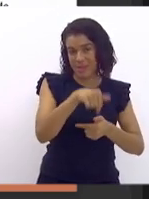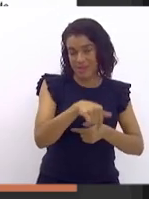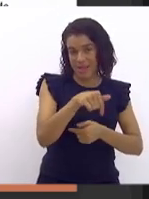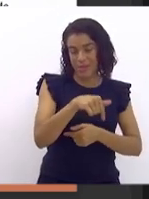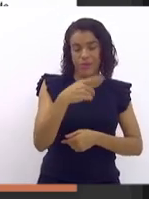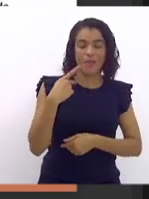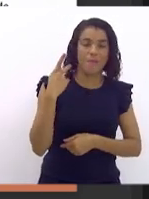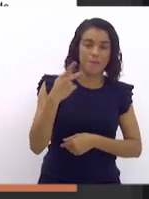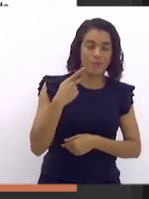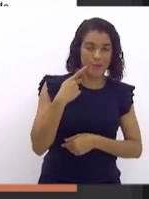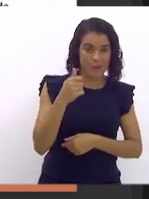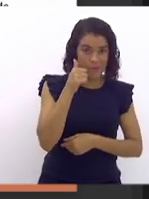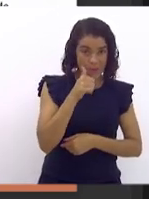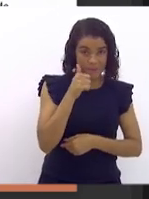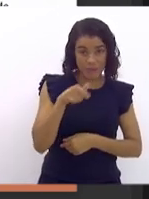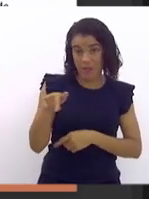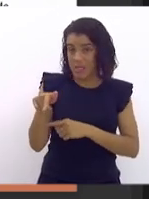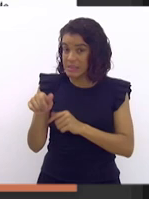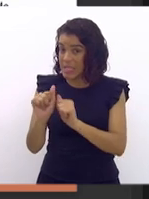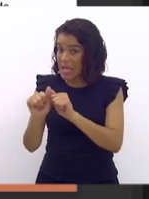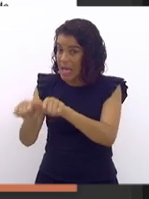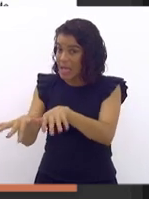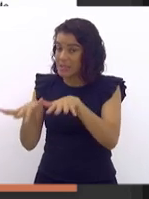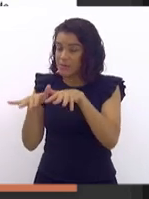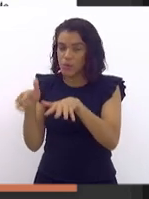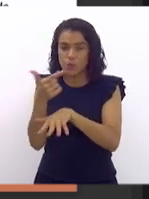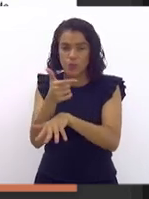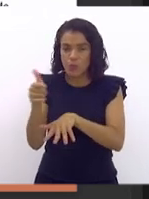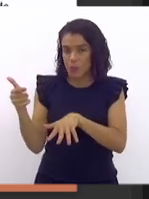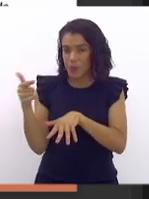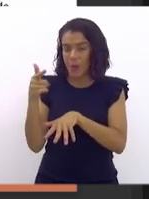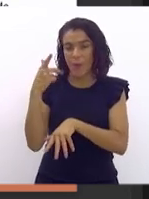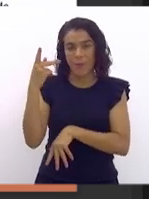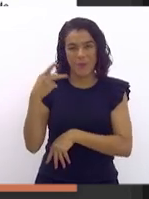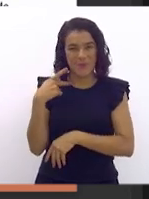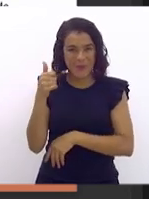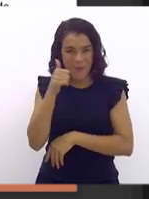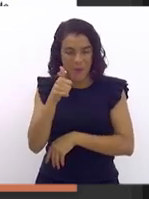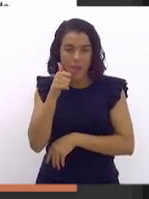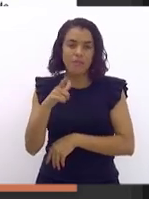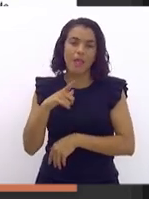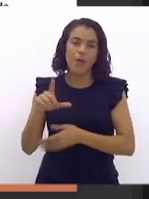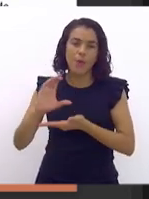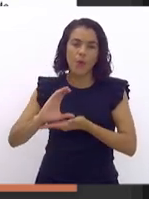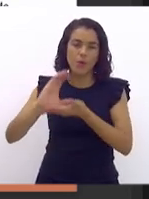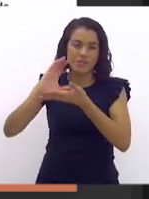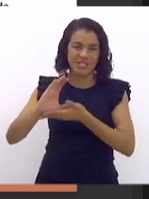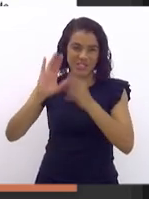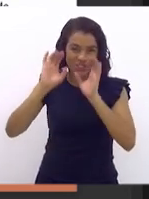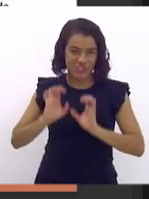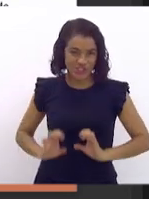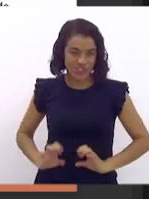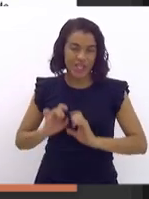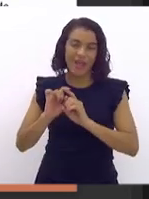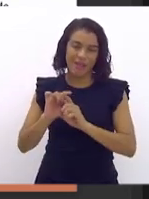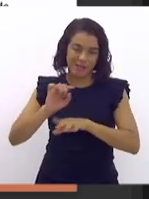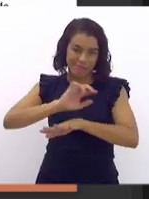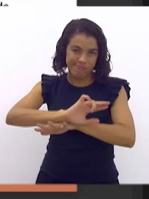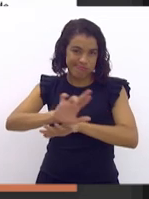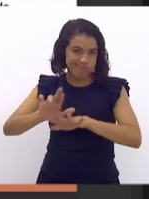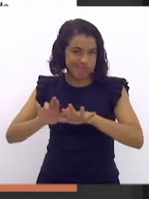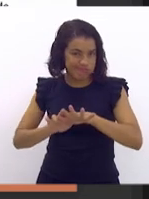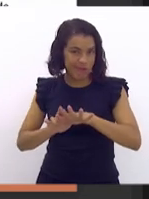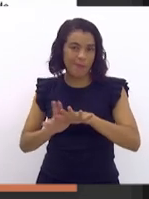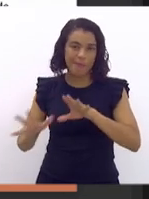procuradoria da mulher. Se a assembleia não tem uma procuradoria da mulher, então por meio do Conselho de Ética, da Corregedoria, enfim, algum